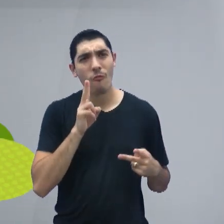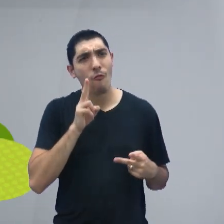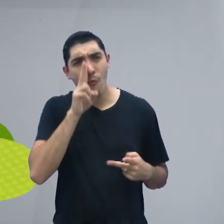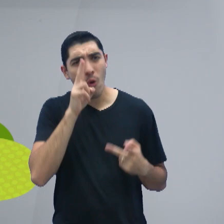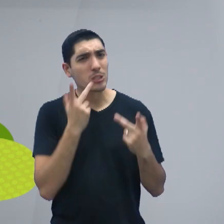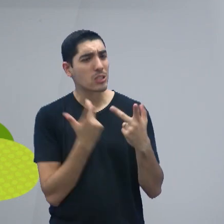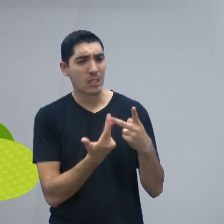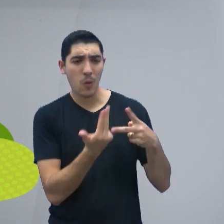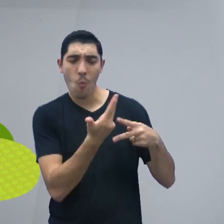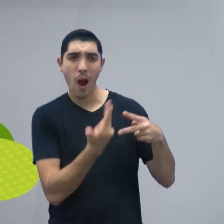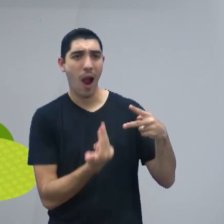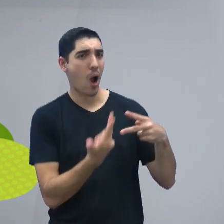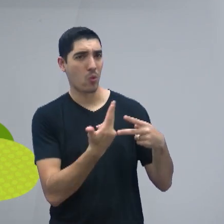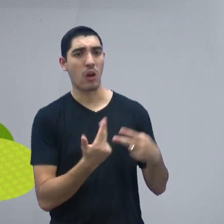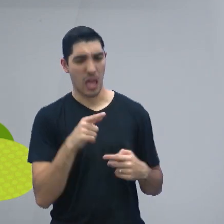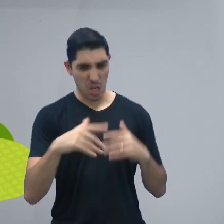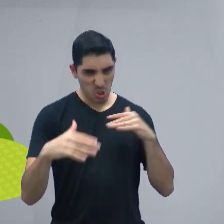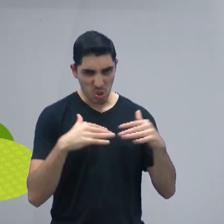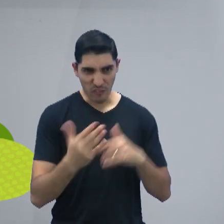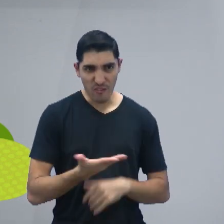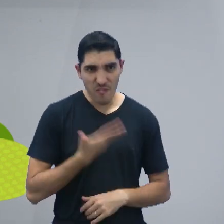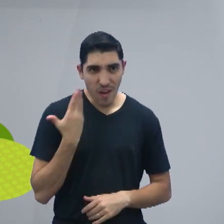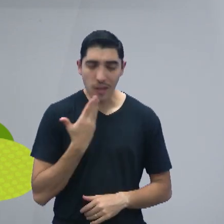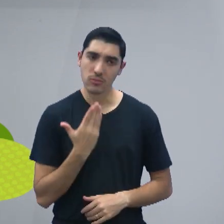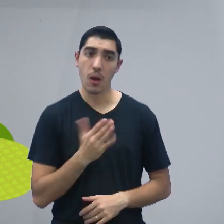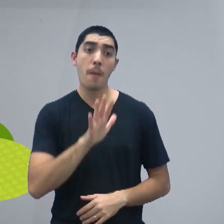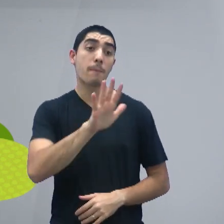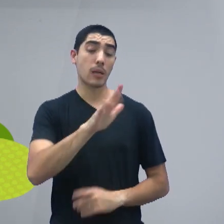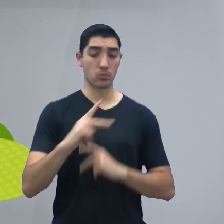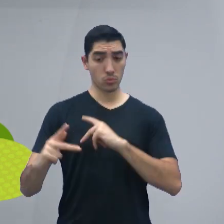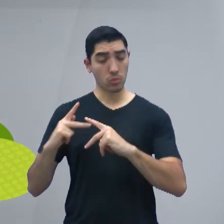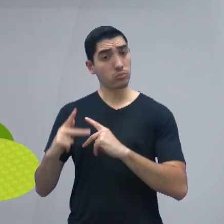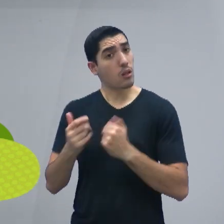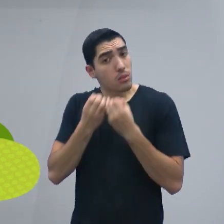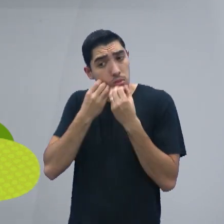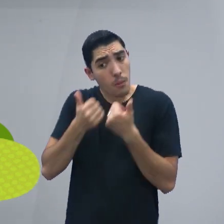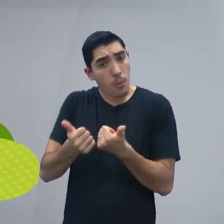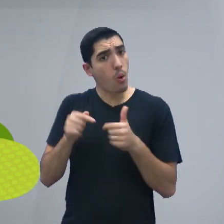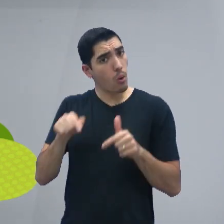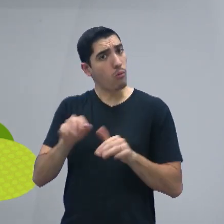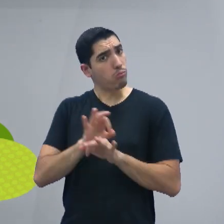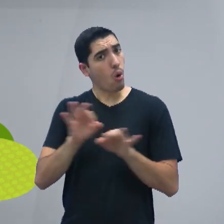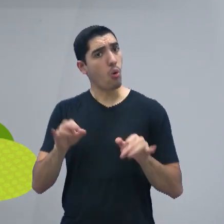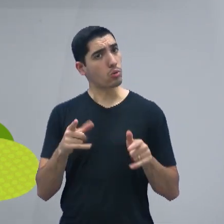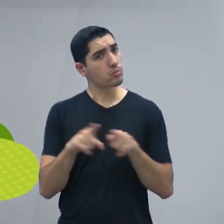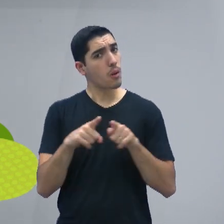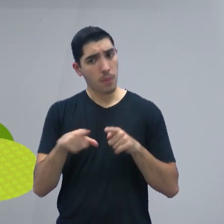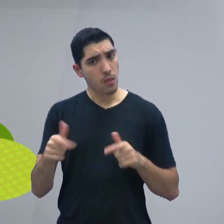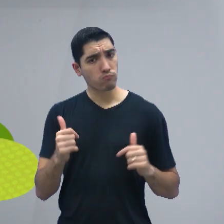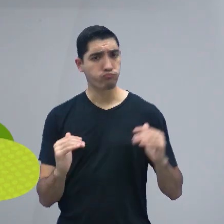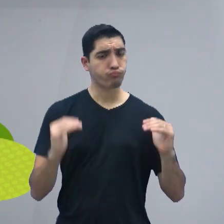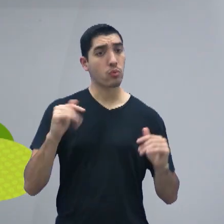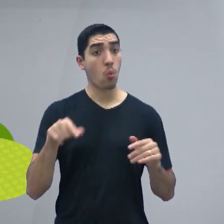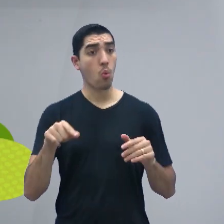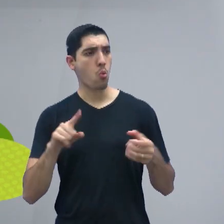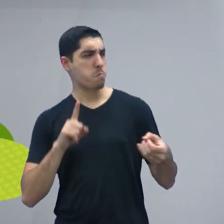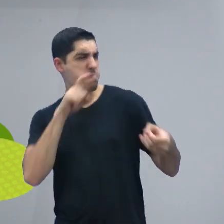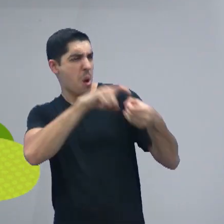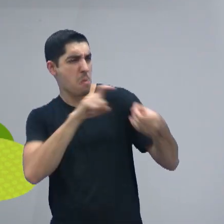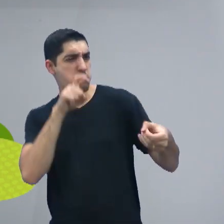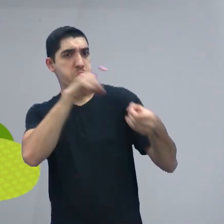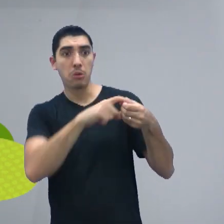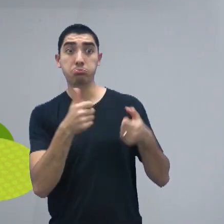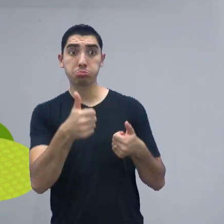vai ser uma partida fácil, mas o São José está muito bem nesse campeonato também. Como o Regis disse, o ataque está funcionando muito